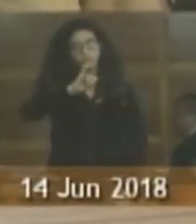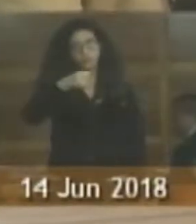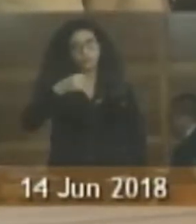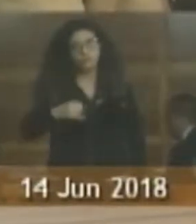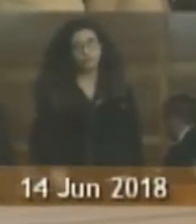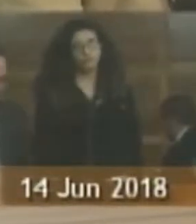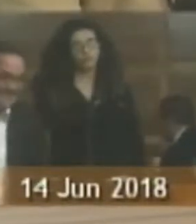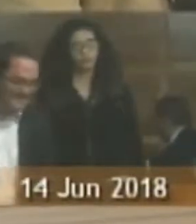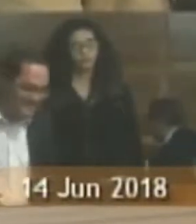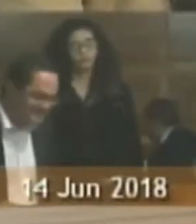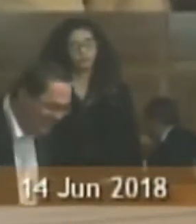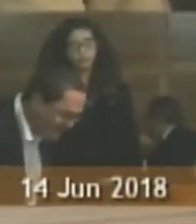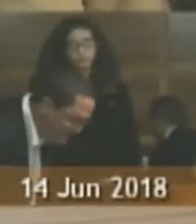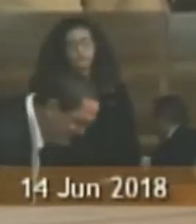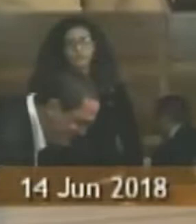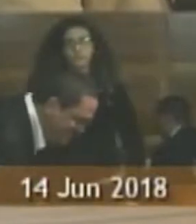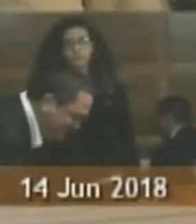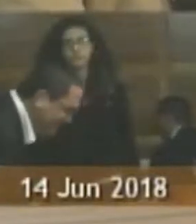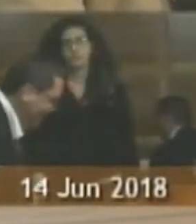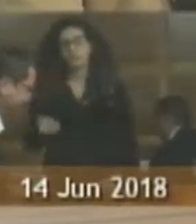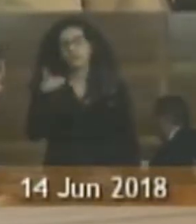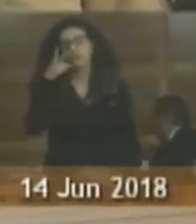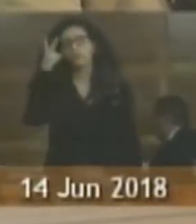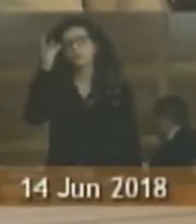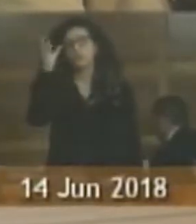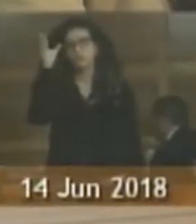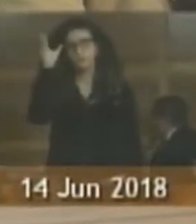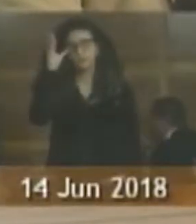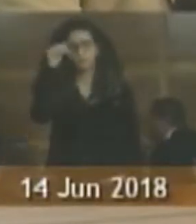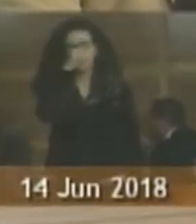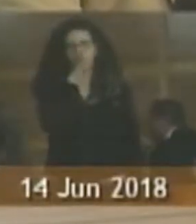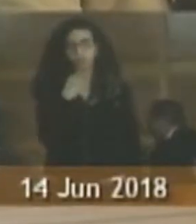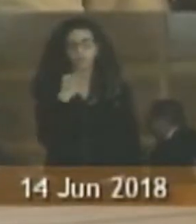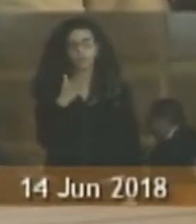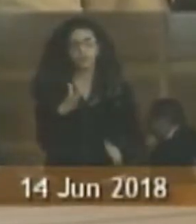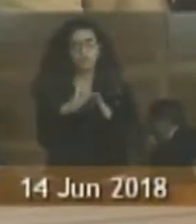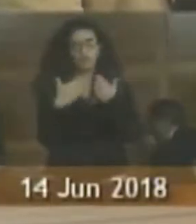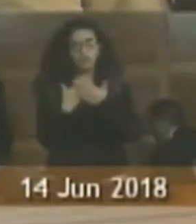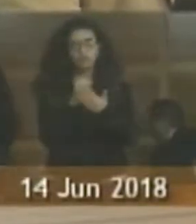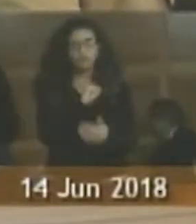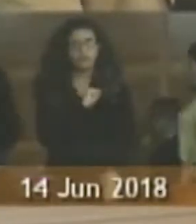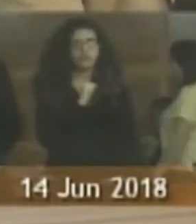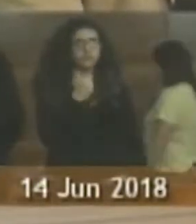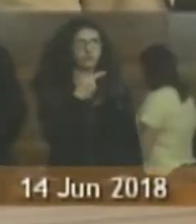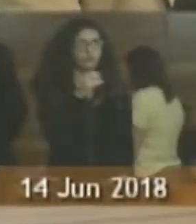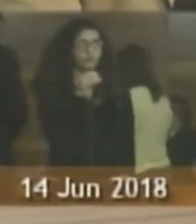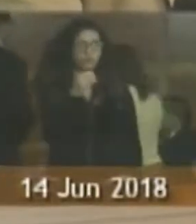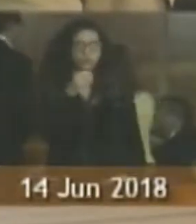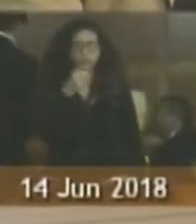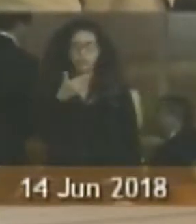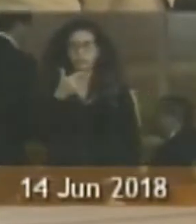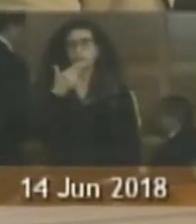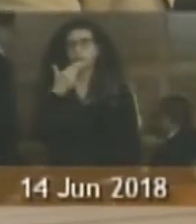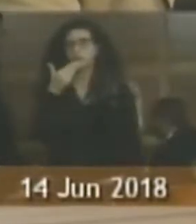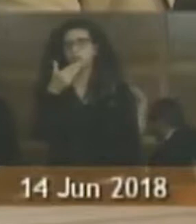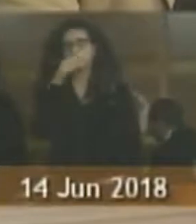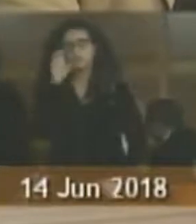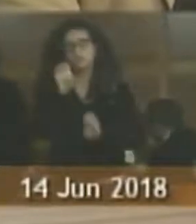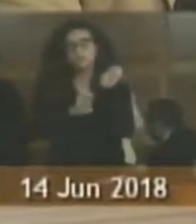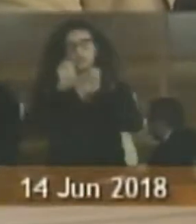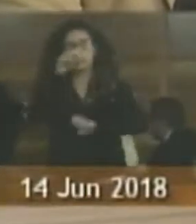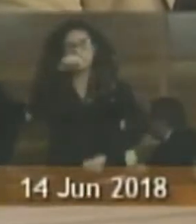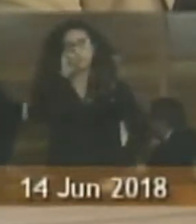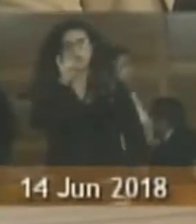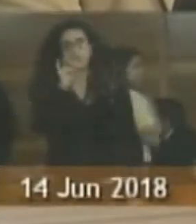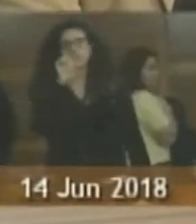Japuíba. Tite Brasil, requerimento número 202 de 2018, solicitando à empresa NET